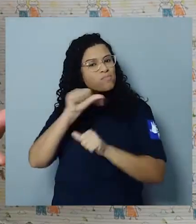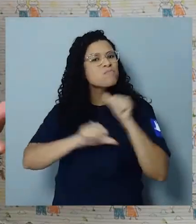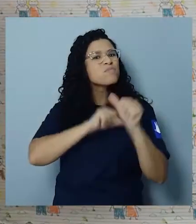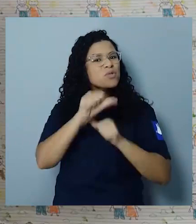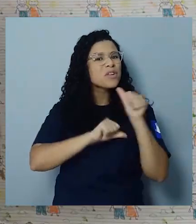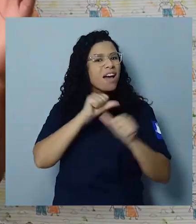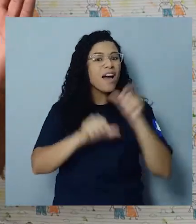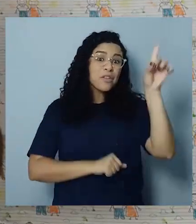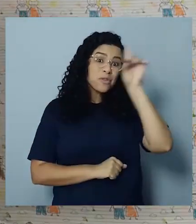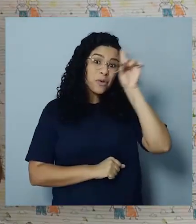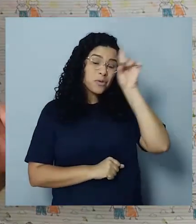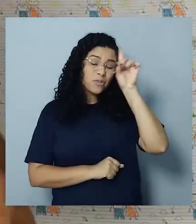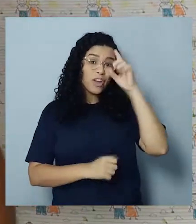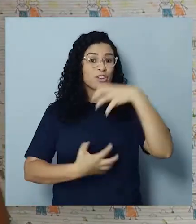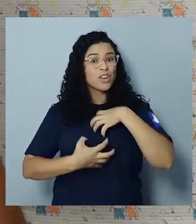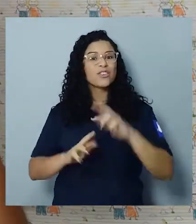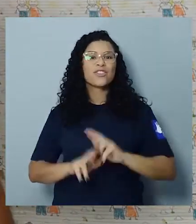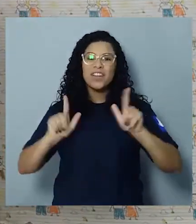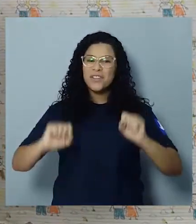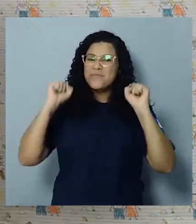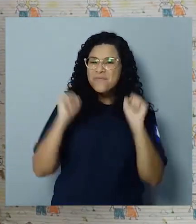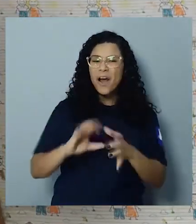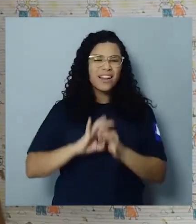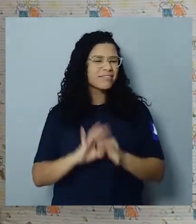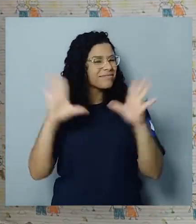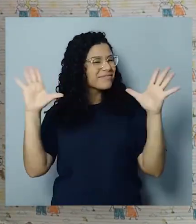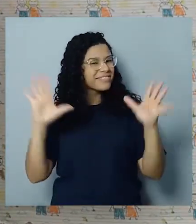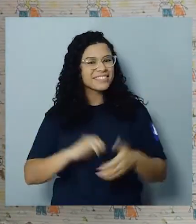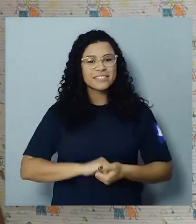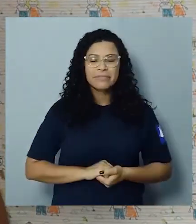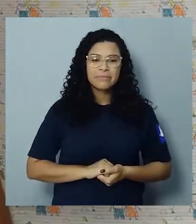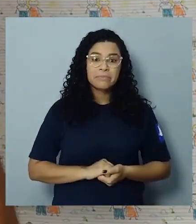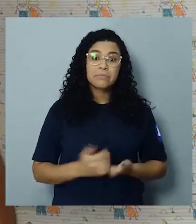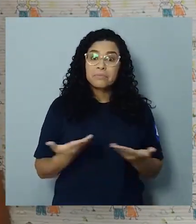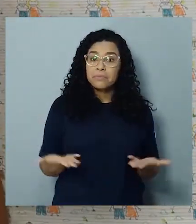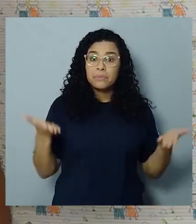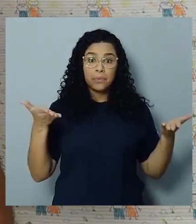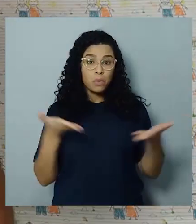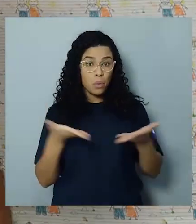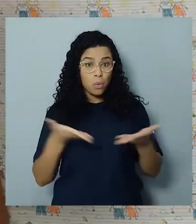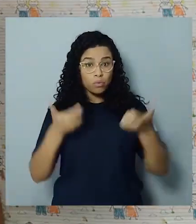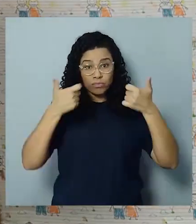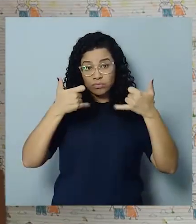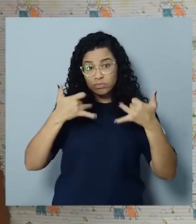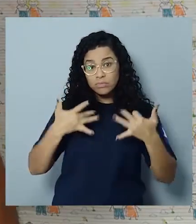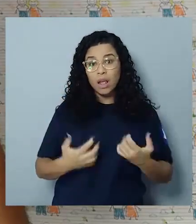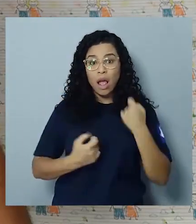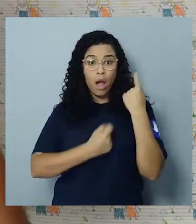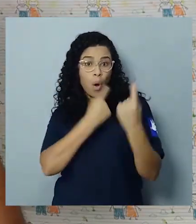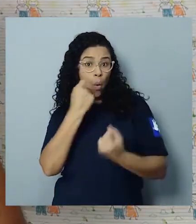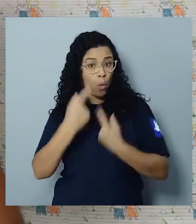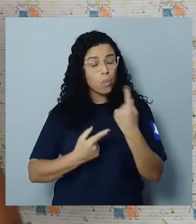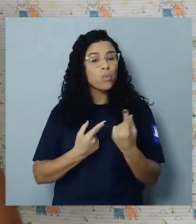transformando a cada dia você faz um jeito diferente e hoje eu vou falar de alguns